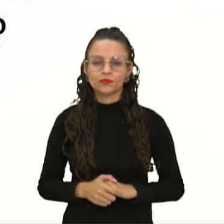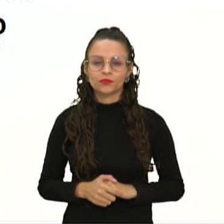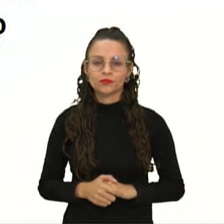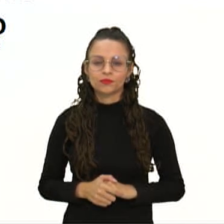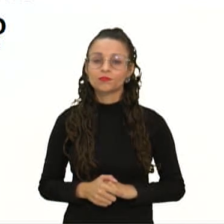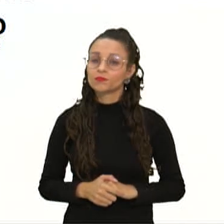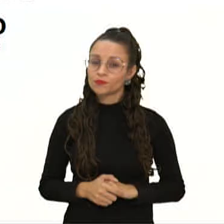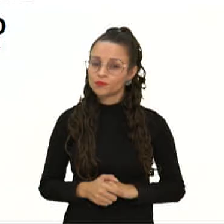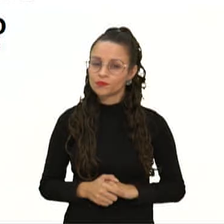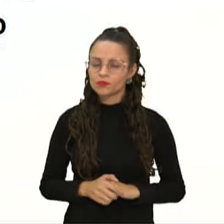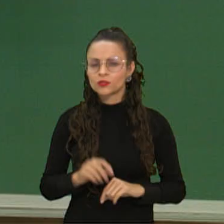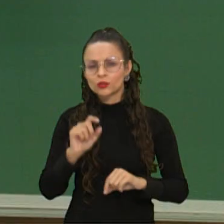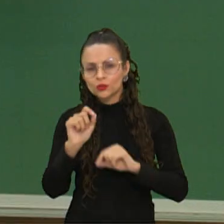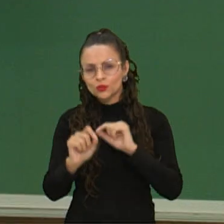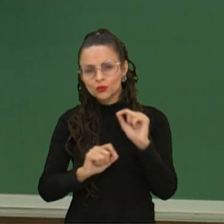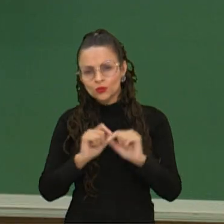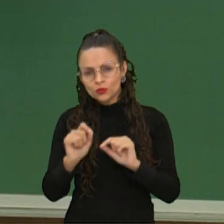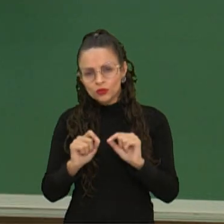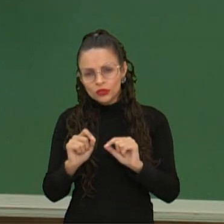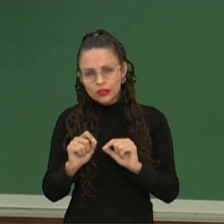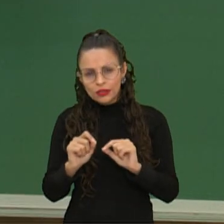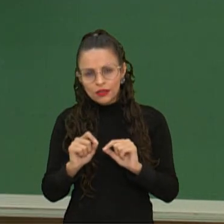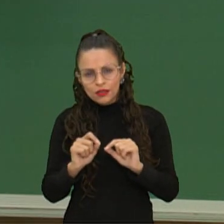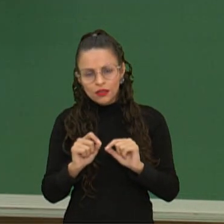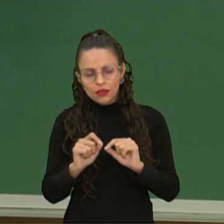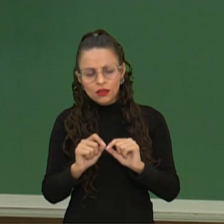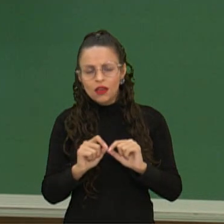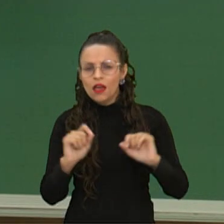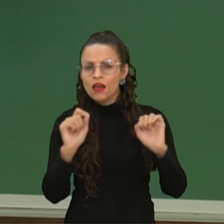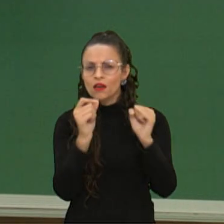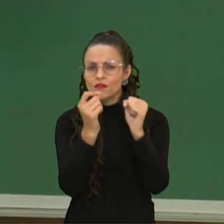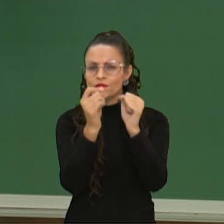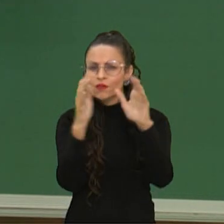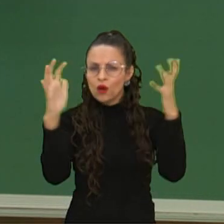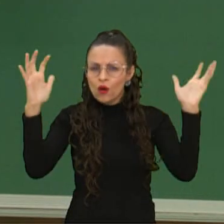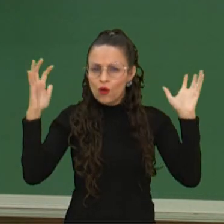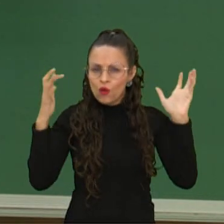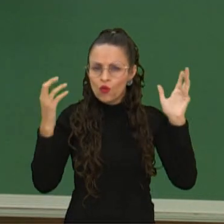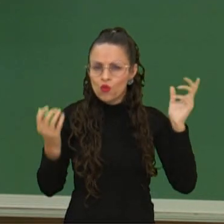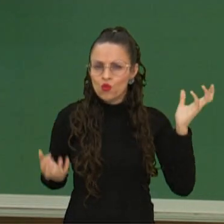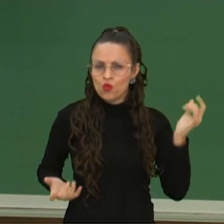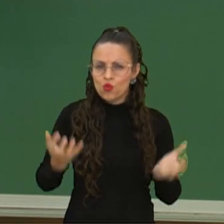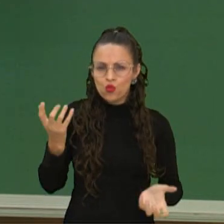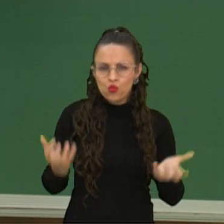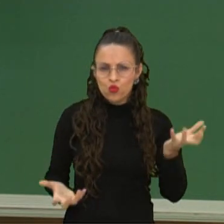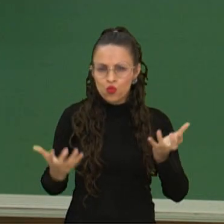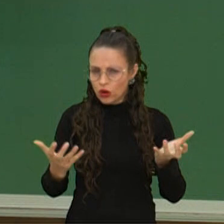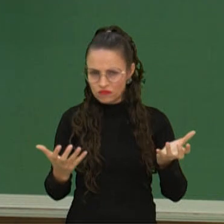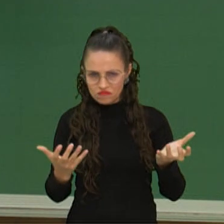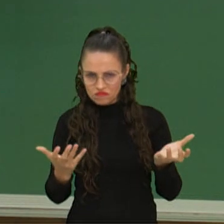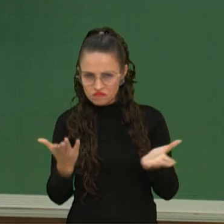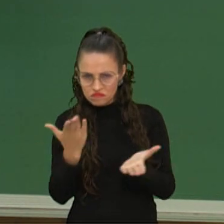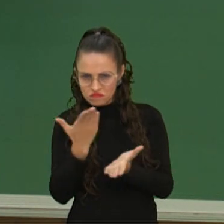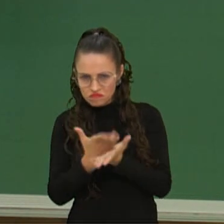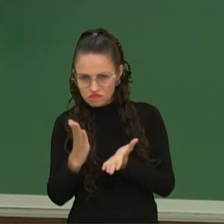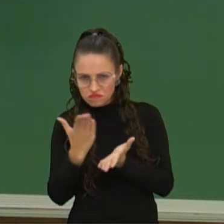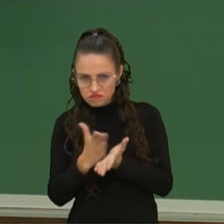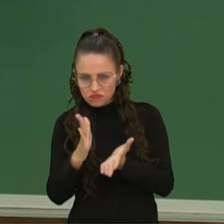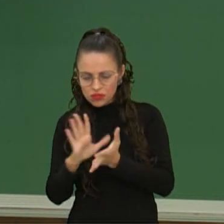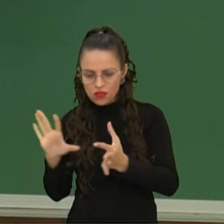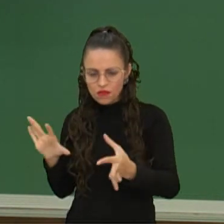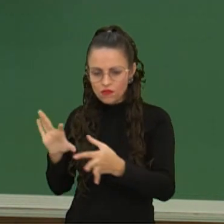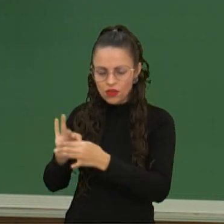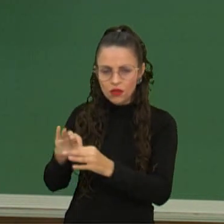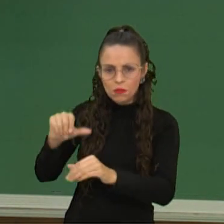change? Então você está querendo me dizer que as queimadas não dizem respeito, não tem a ver com a mudança